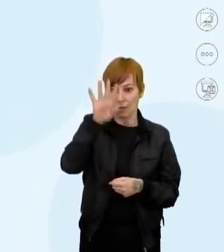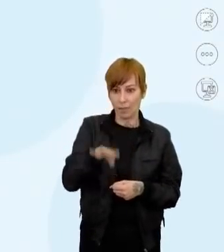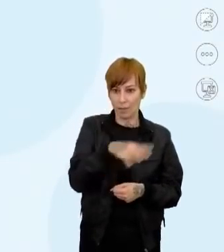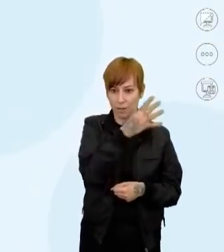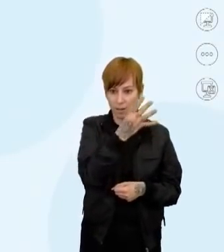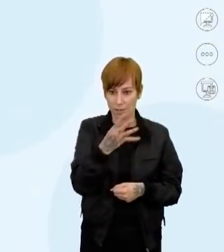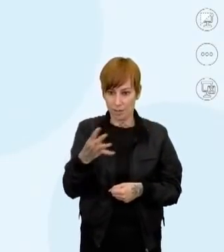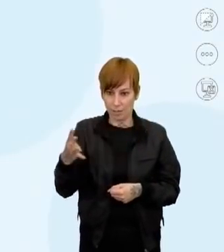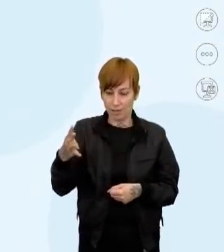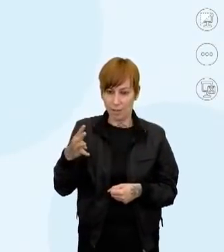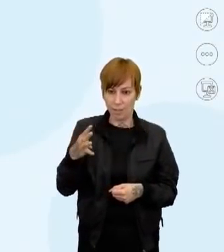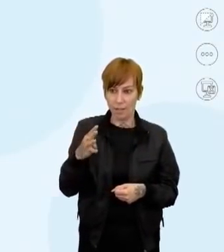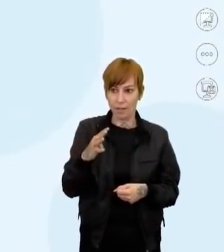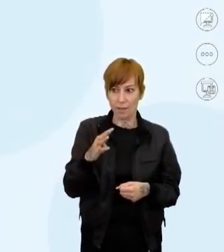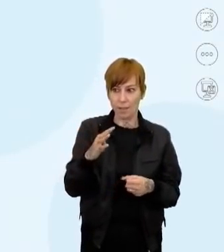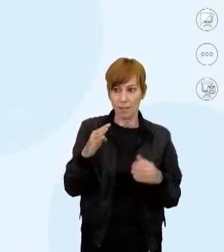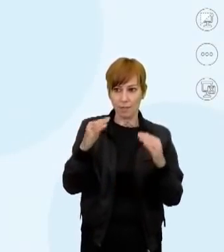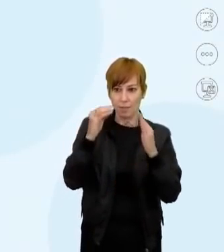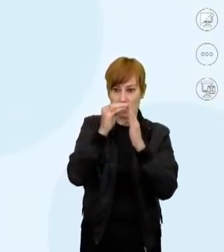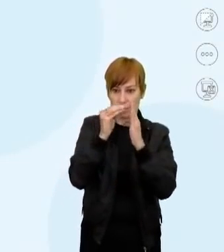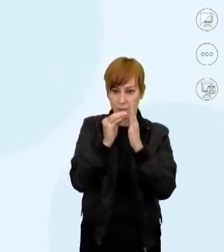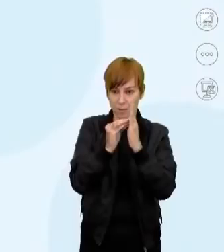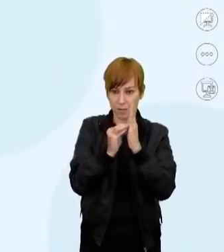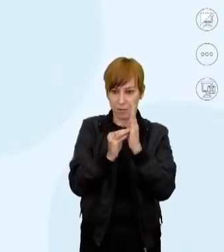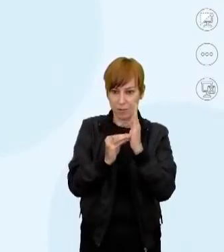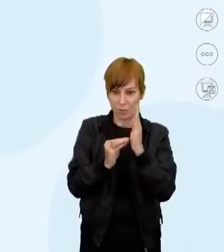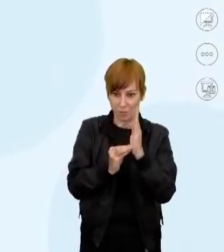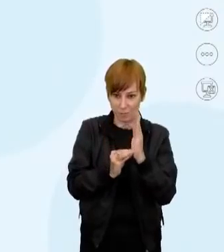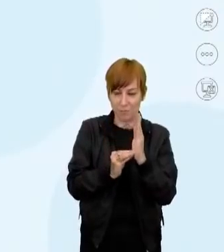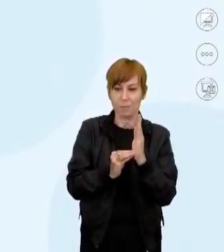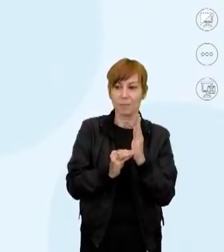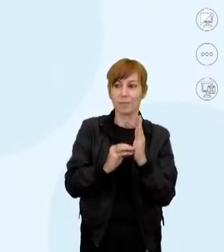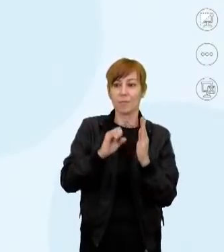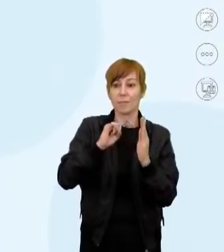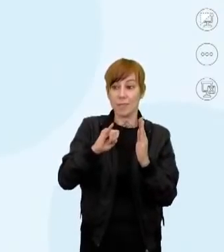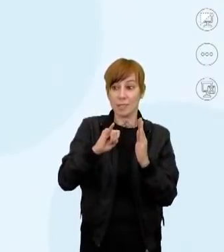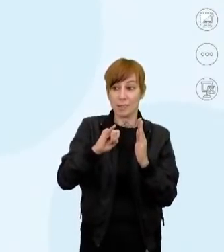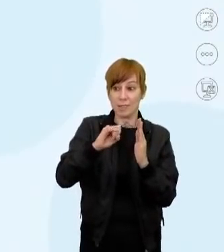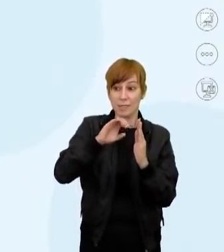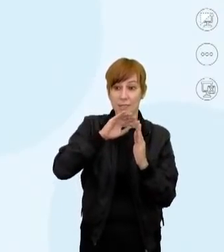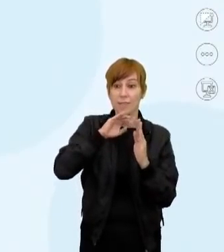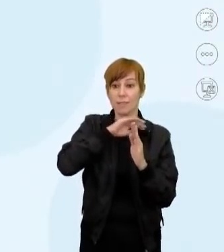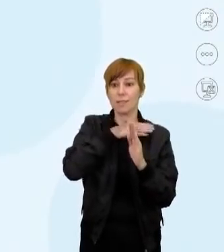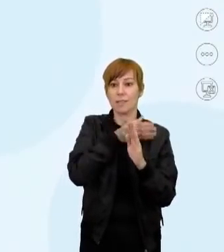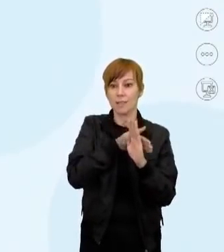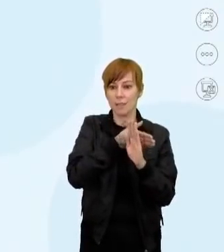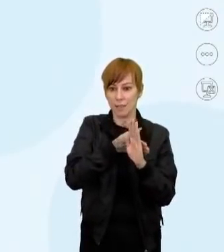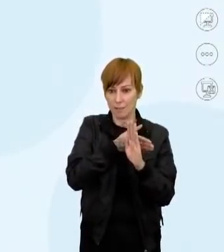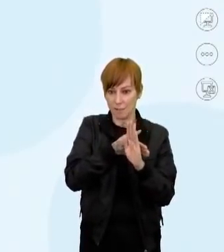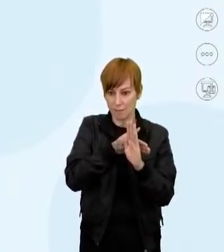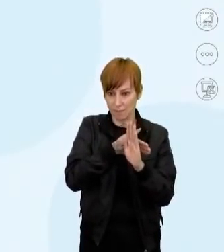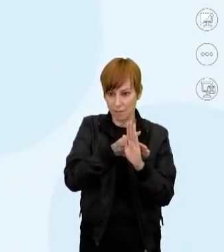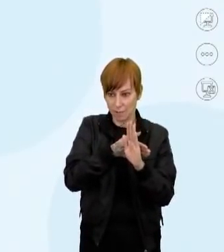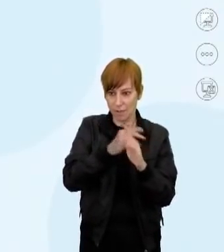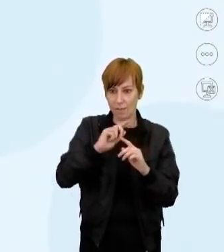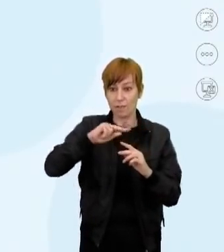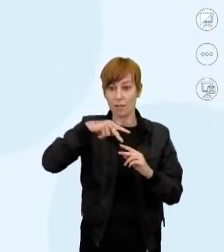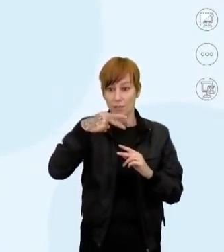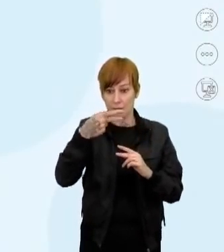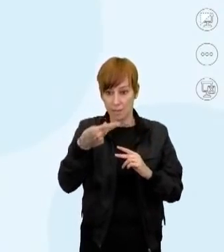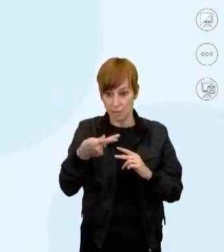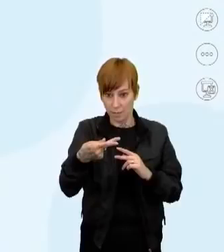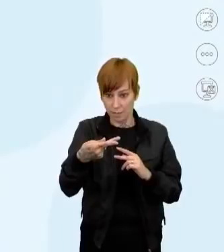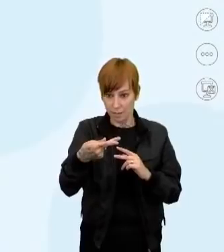diretamente proporcional ou inversamente proporcional. Se for inversamente proporcional, inverte a posição de uma